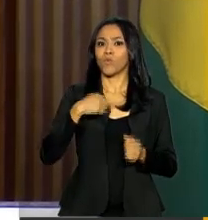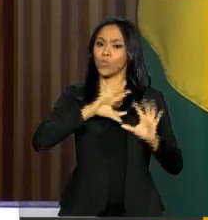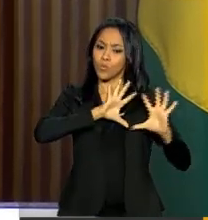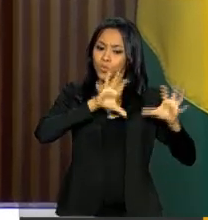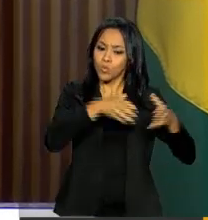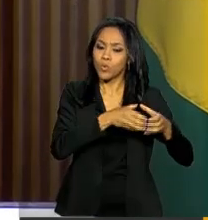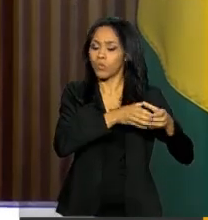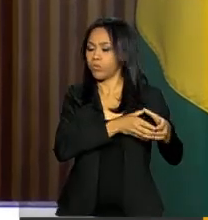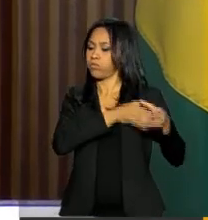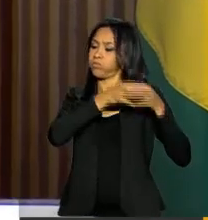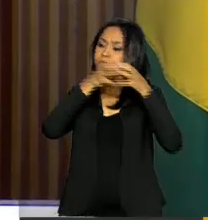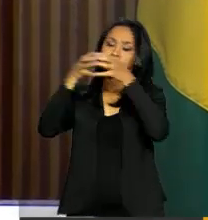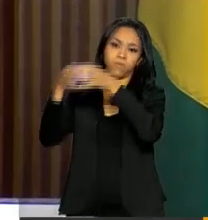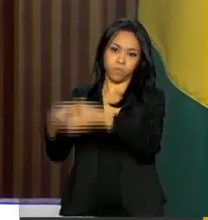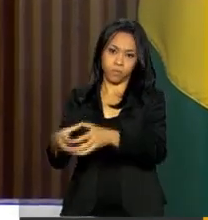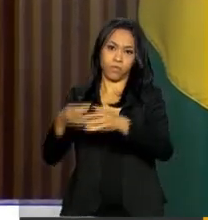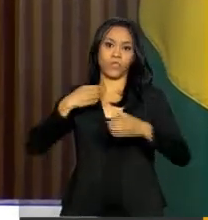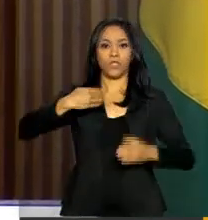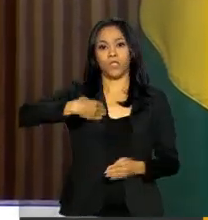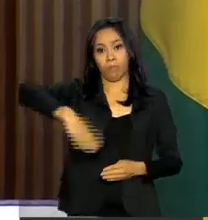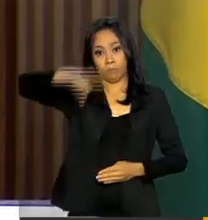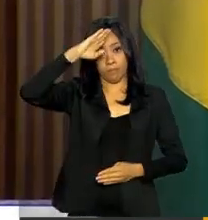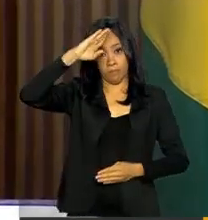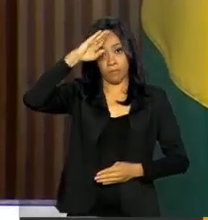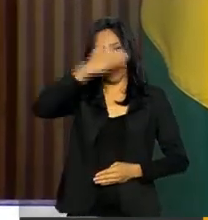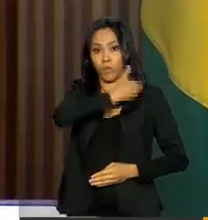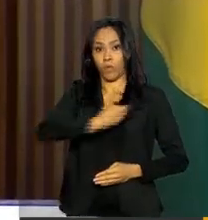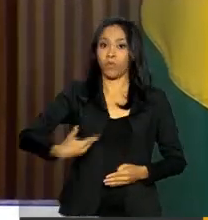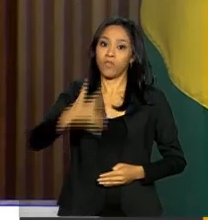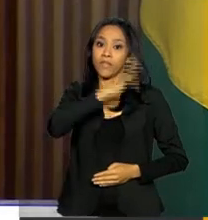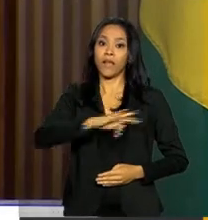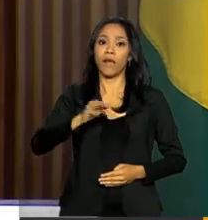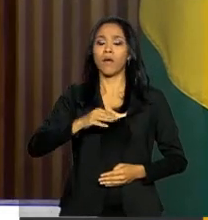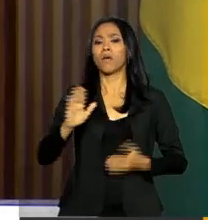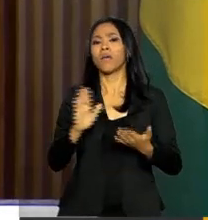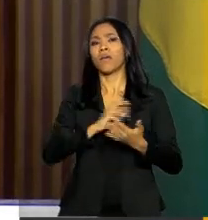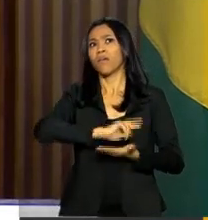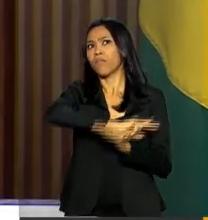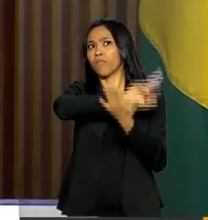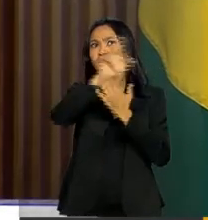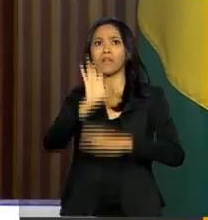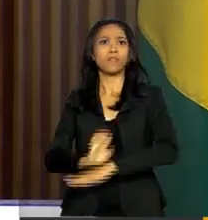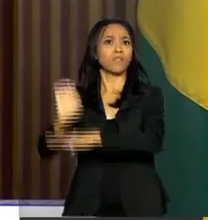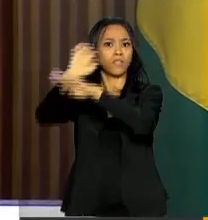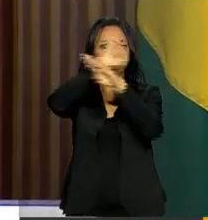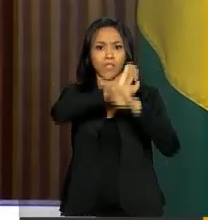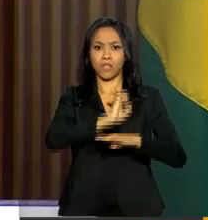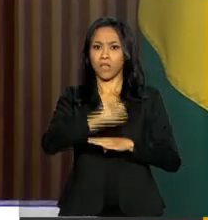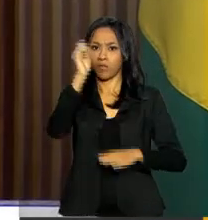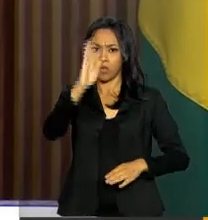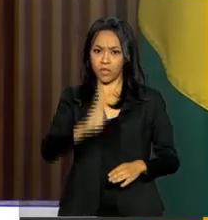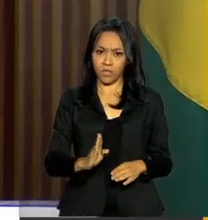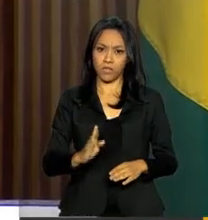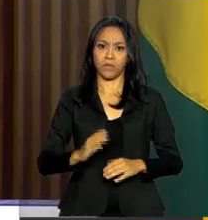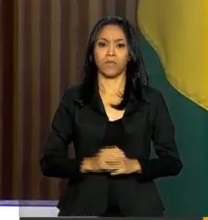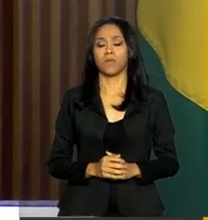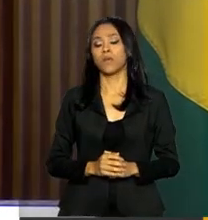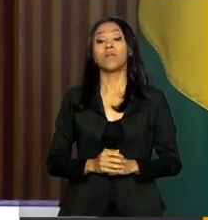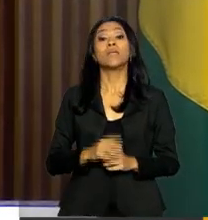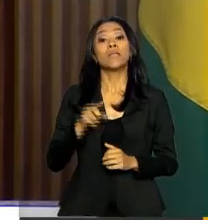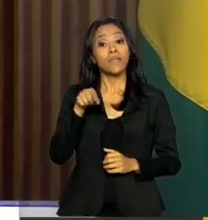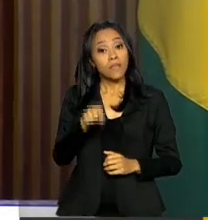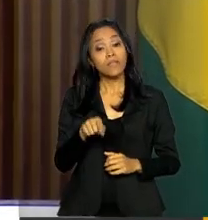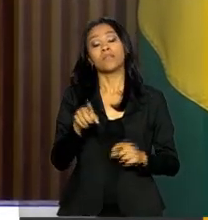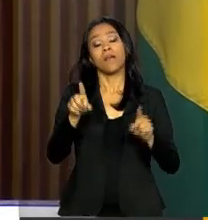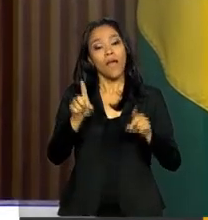nos vários estados brasileiros amparados no texto constitucional que determina também o